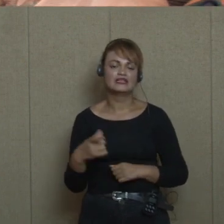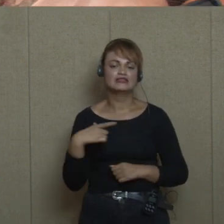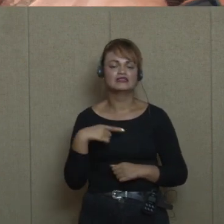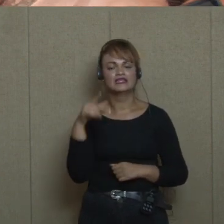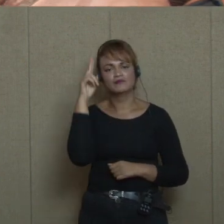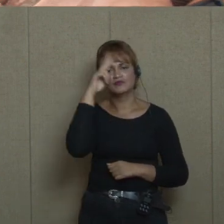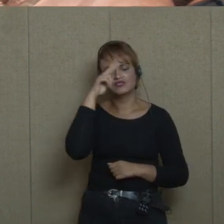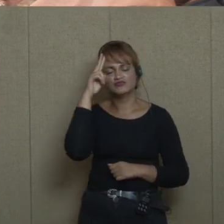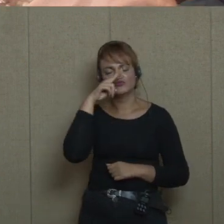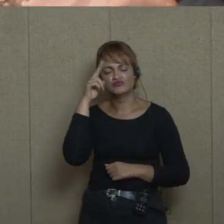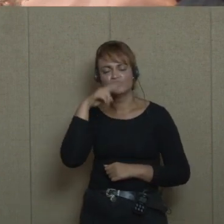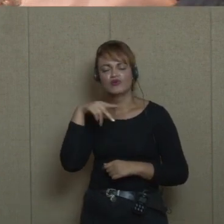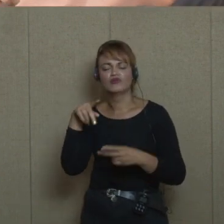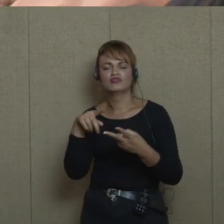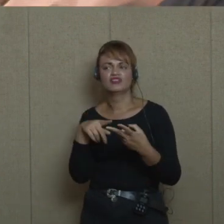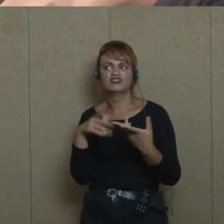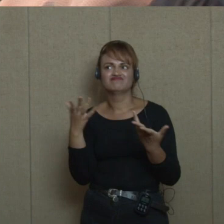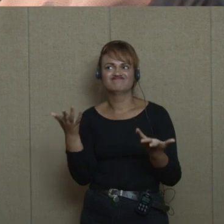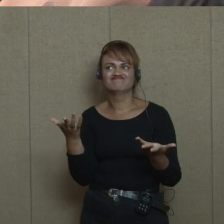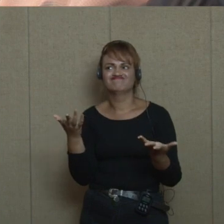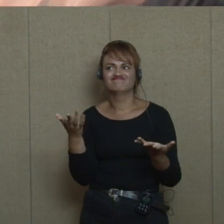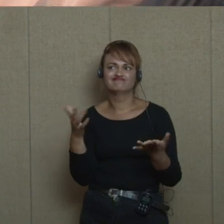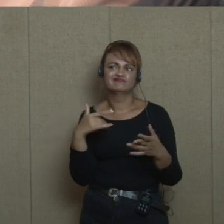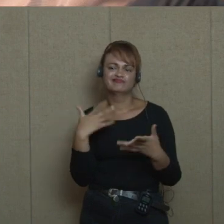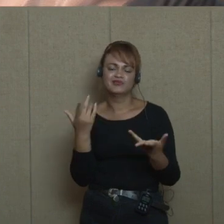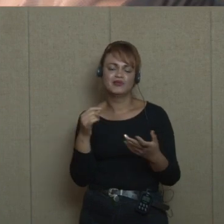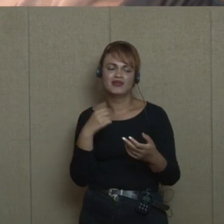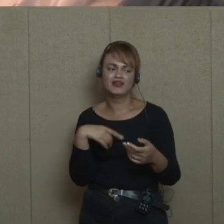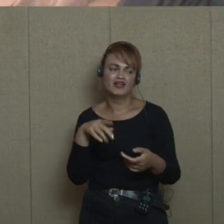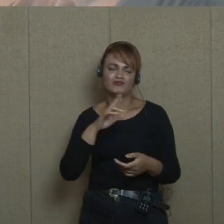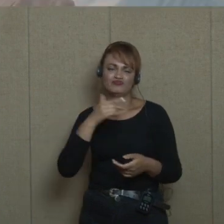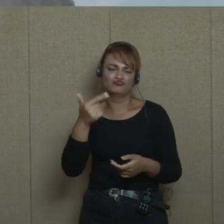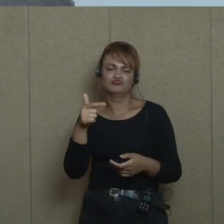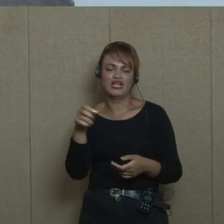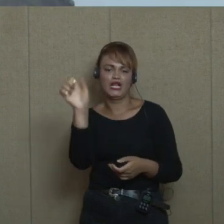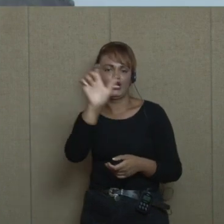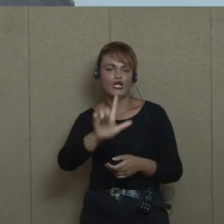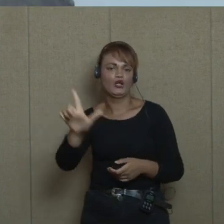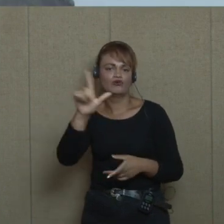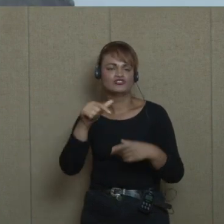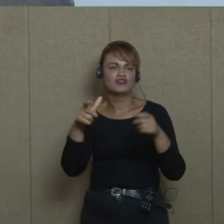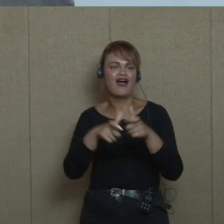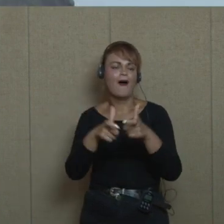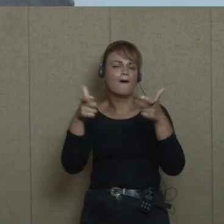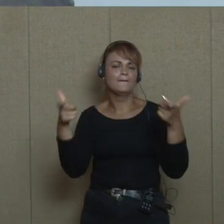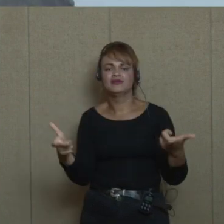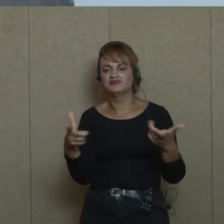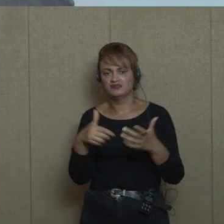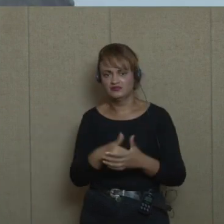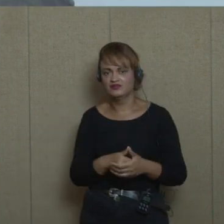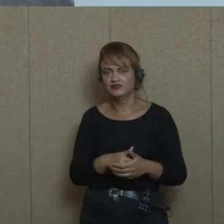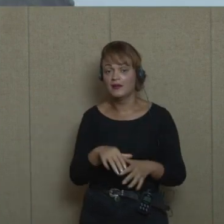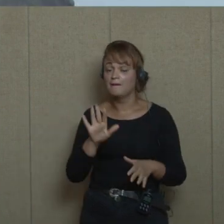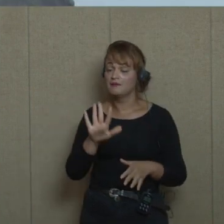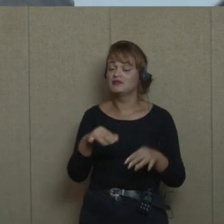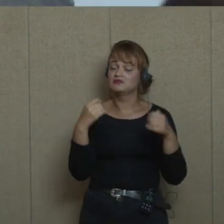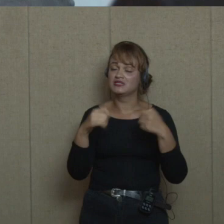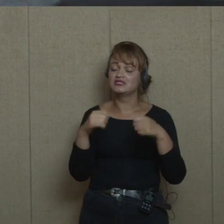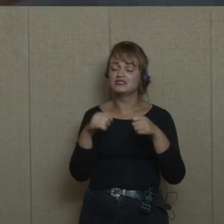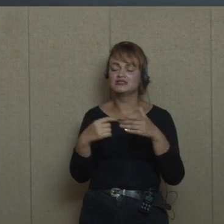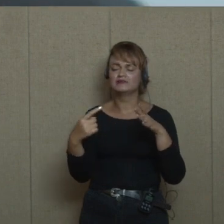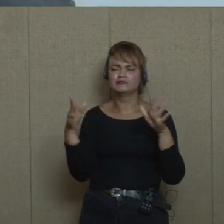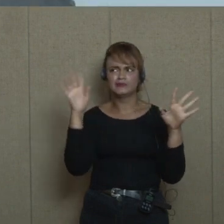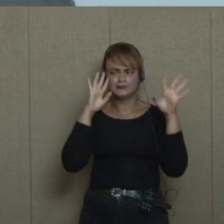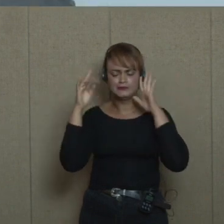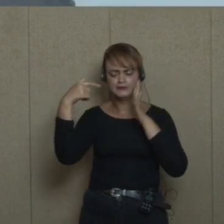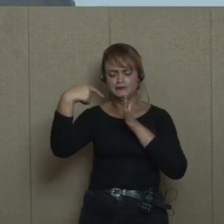do continente, não seria lógico aumentar ainda mais. But we need to ask mas precisamos nos